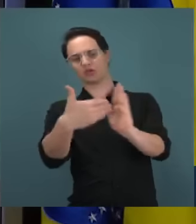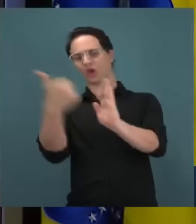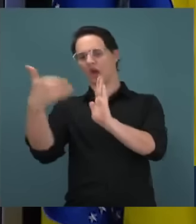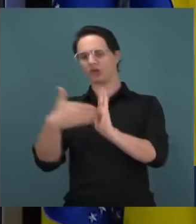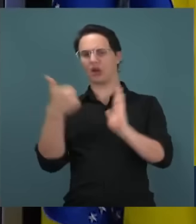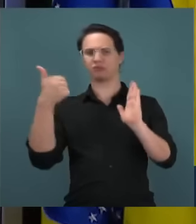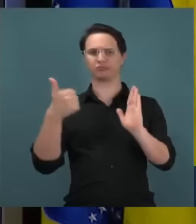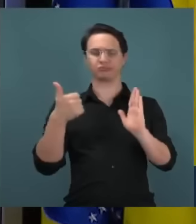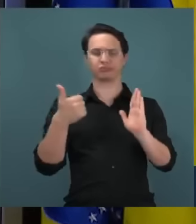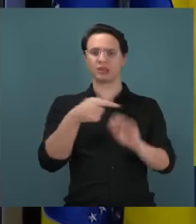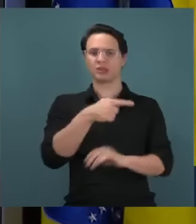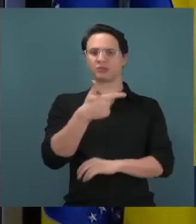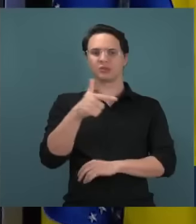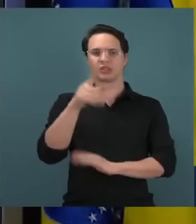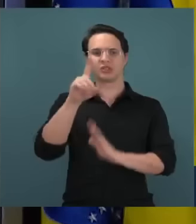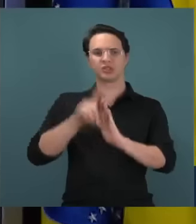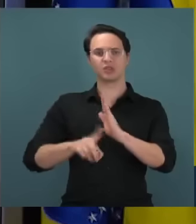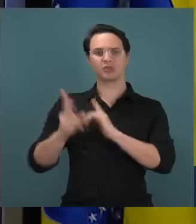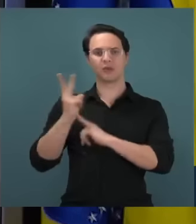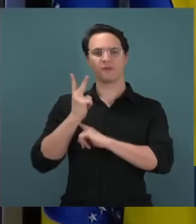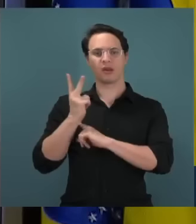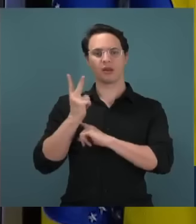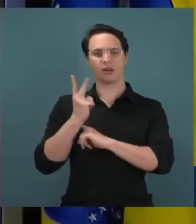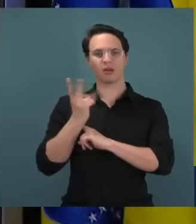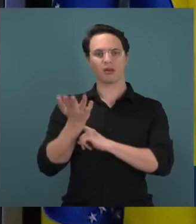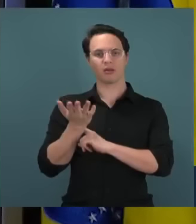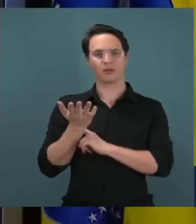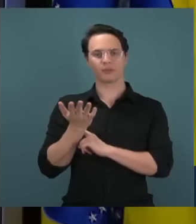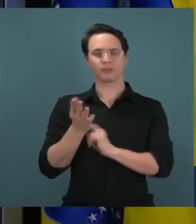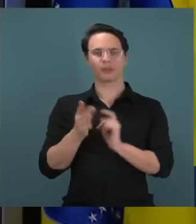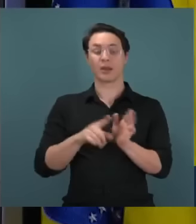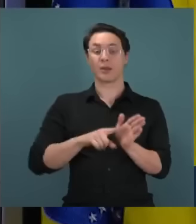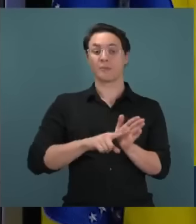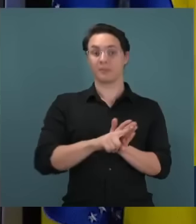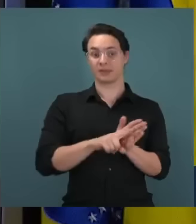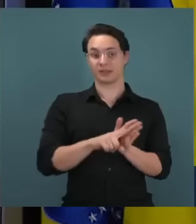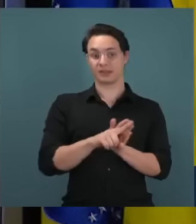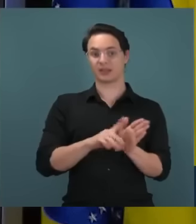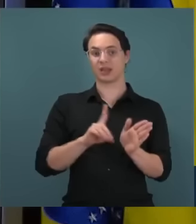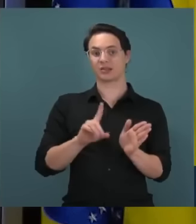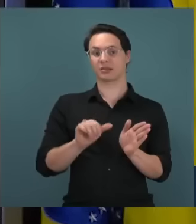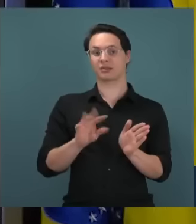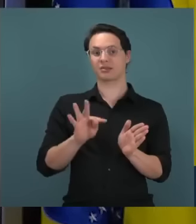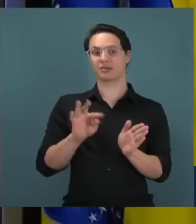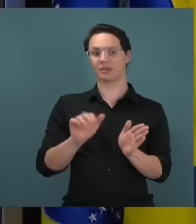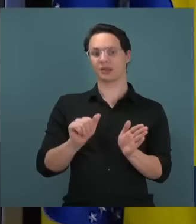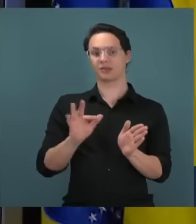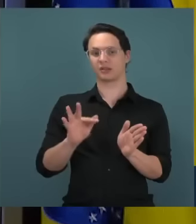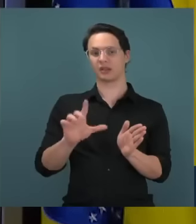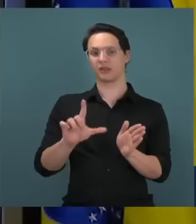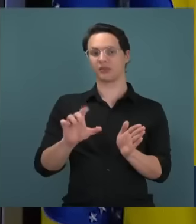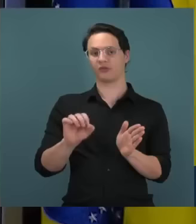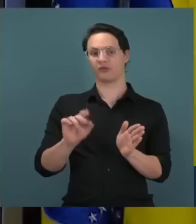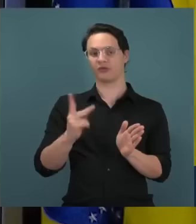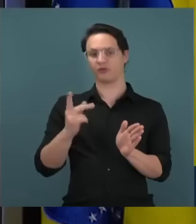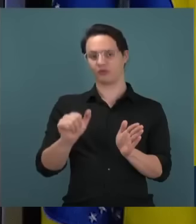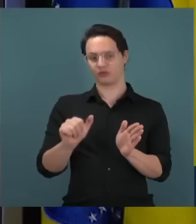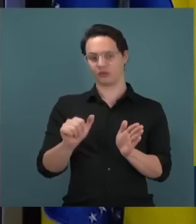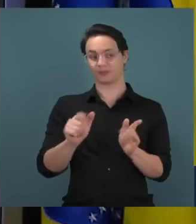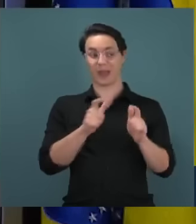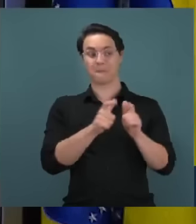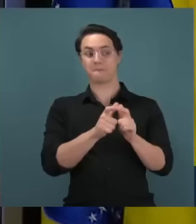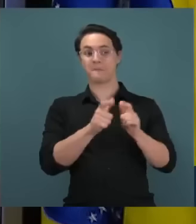se defenderem. De acordo com a recente pesquisa realizada pelo Datafolha, a maioria do povo brasileiro desaprova